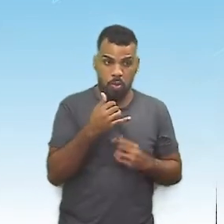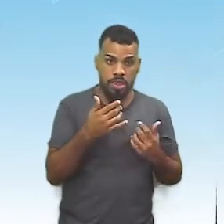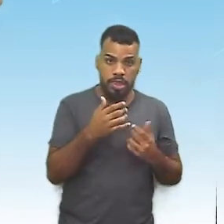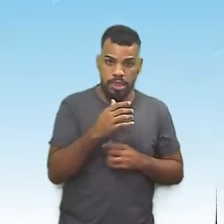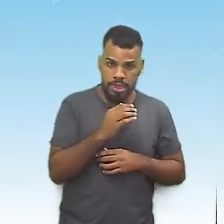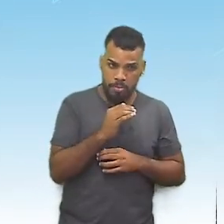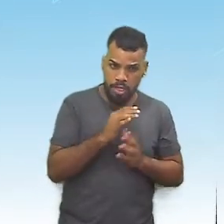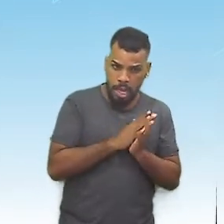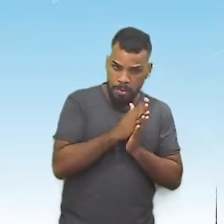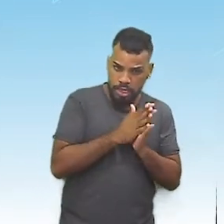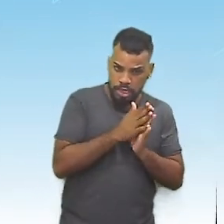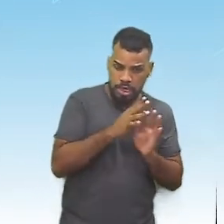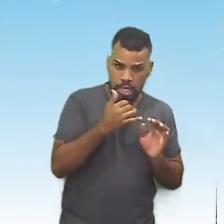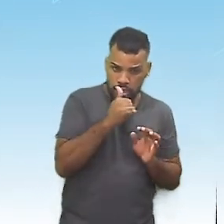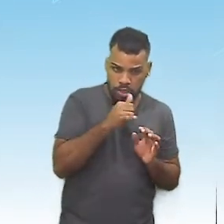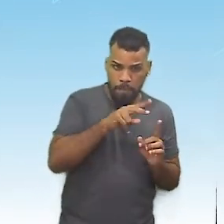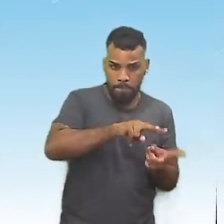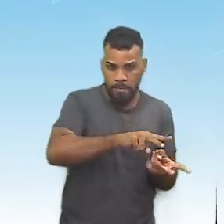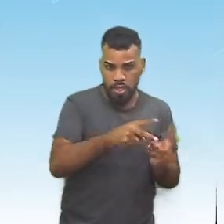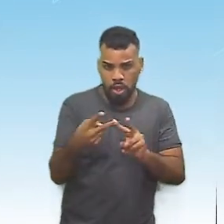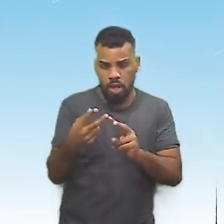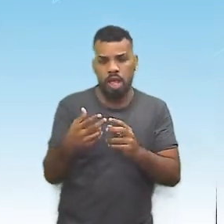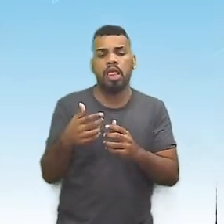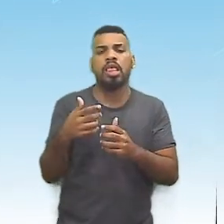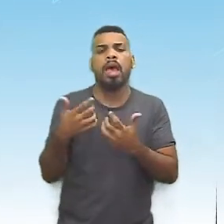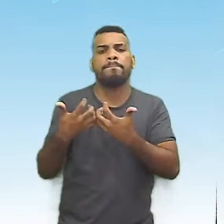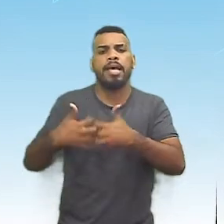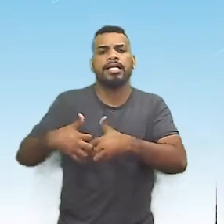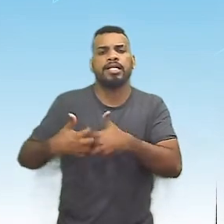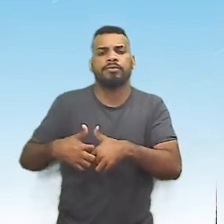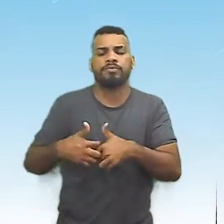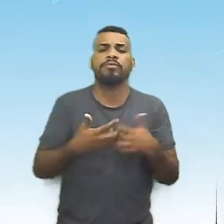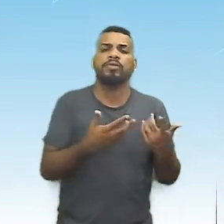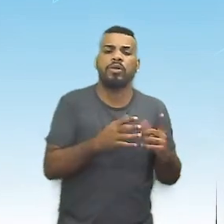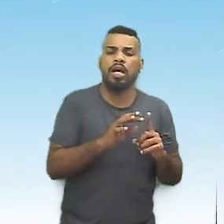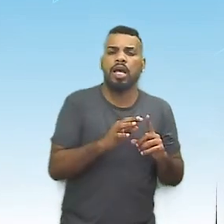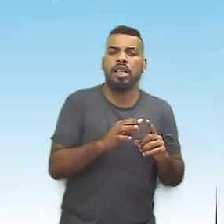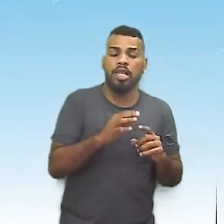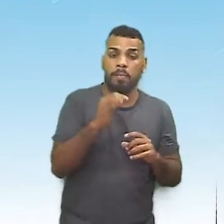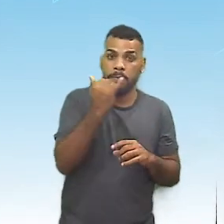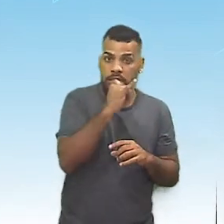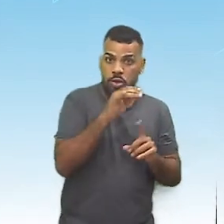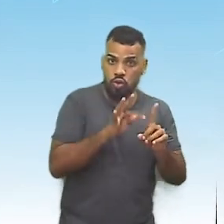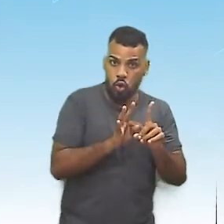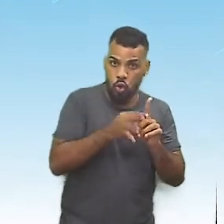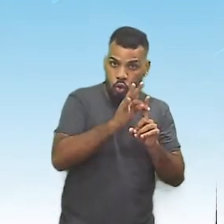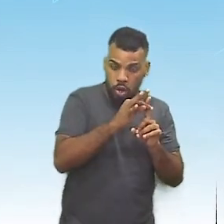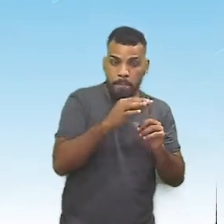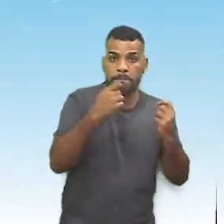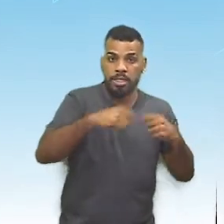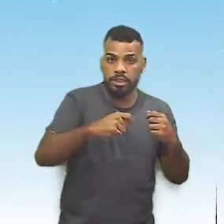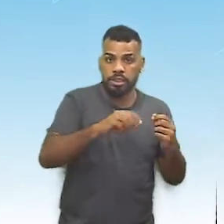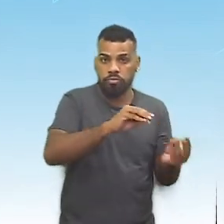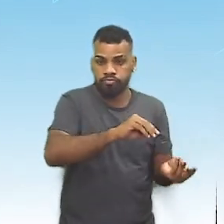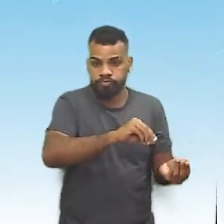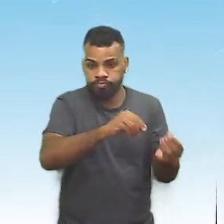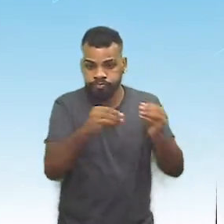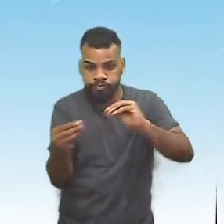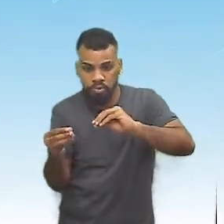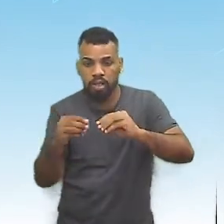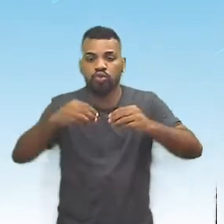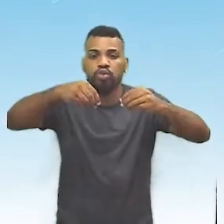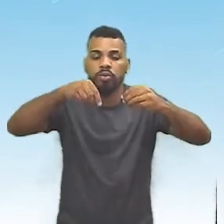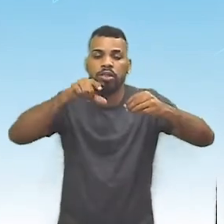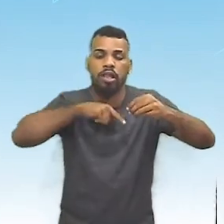em trabalho mecânico. Toda máquina térmica ela necessita de uma substância de trabalho, a qual a